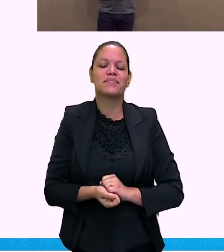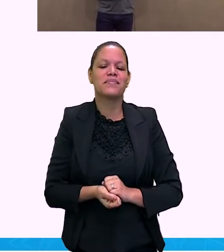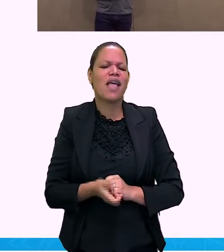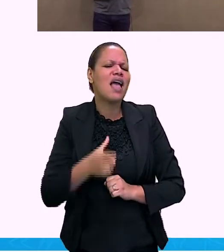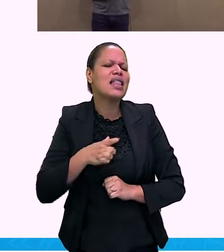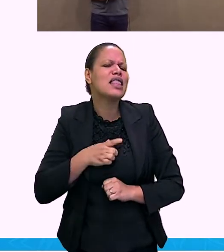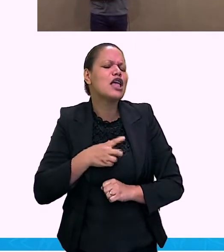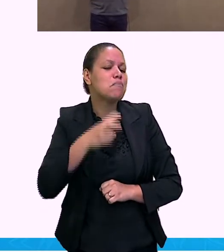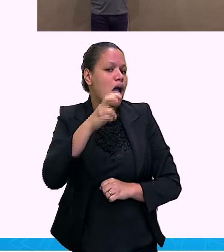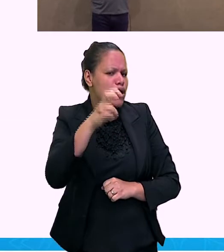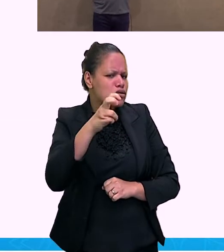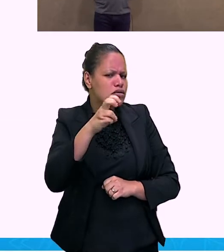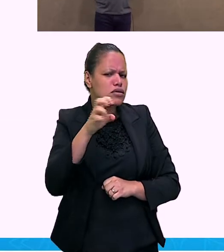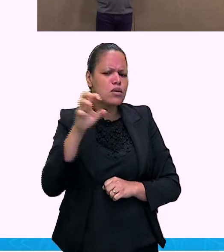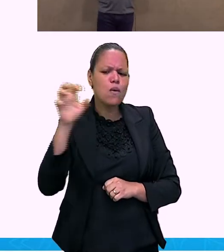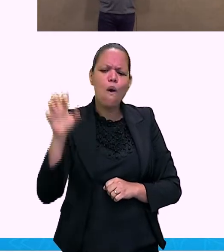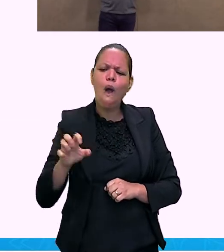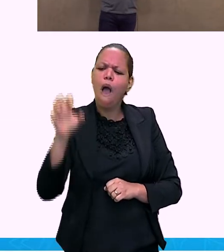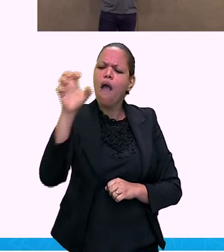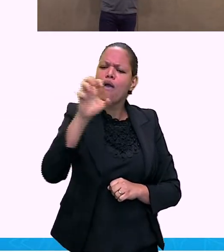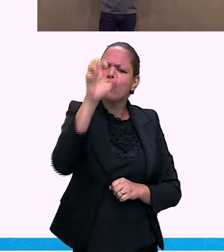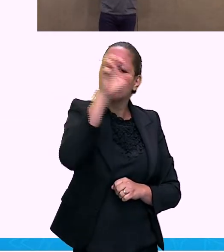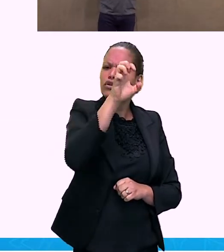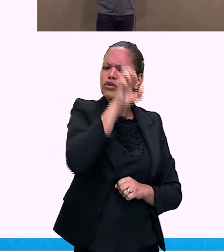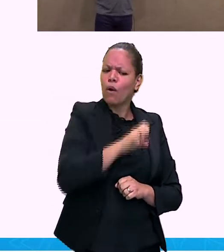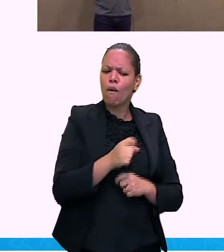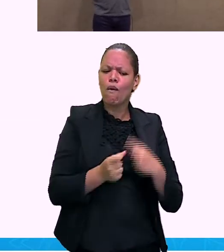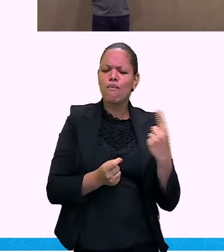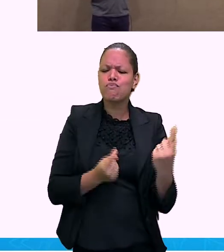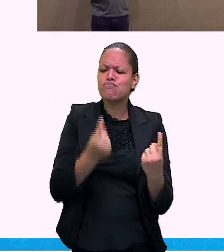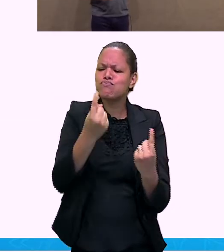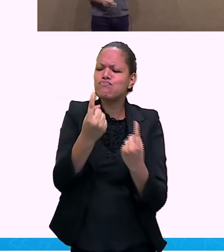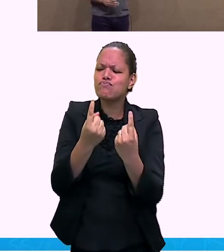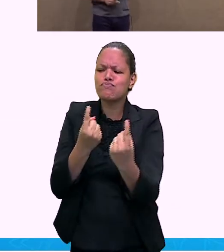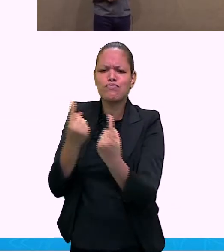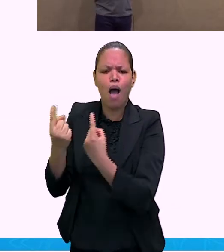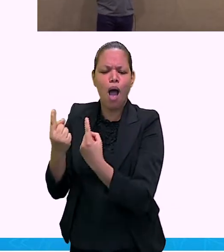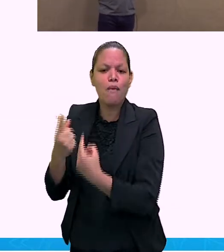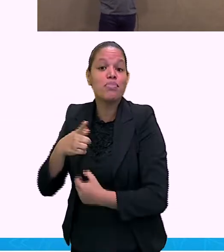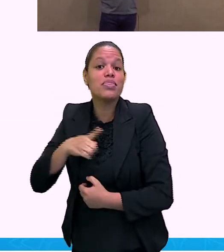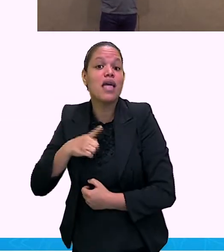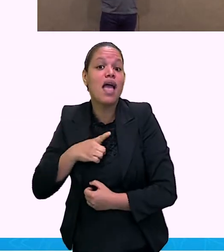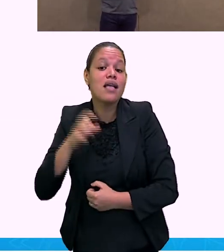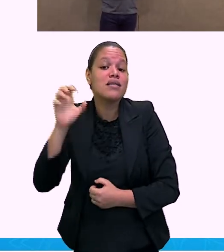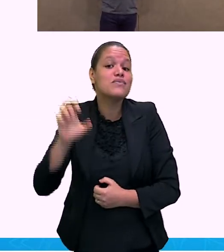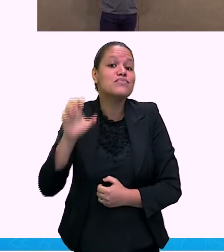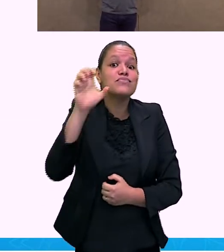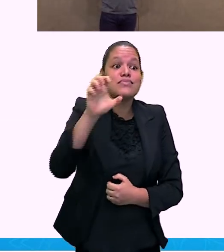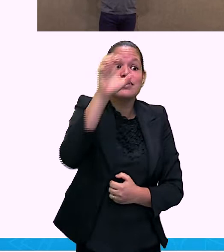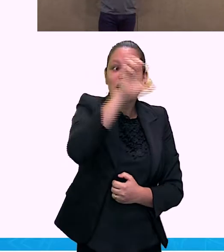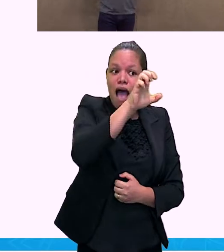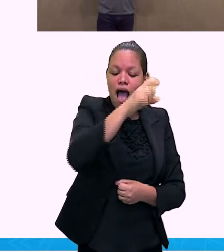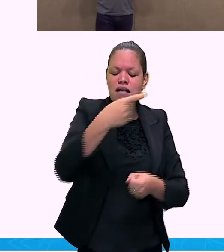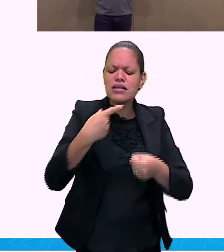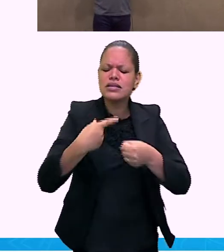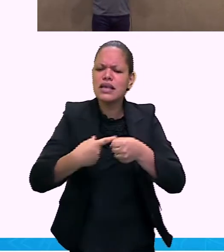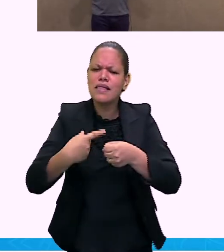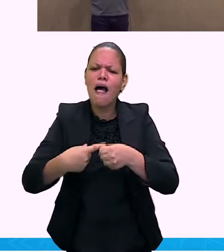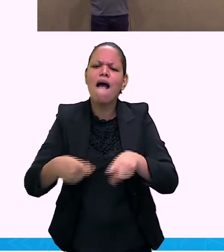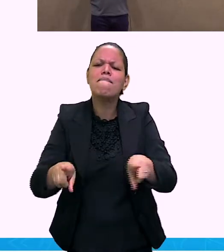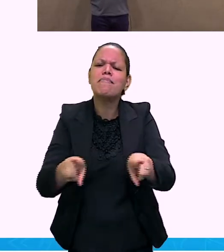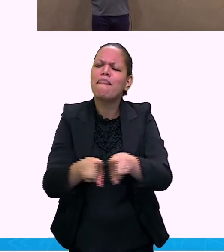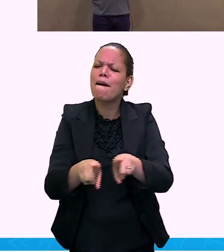aí as 5 regiões. Cada região é composta com seus estados e cidades. E aí a gente vai ter o quê?